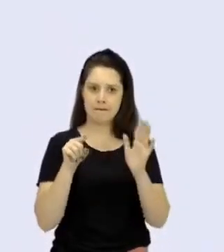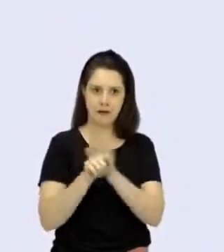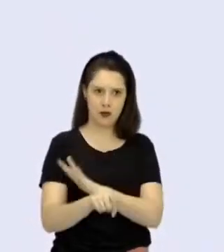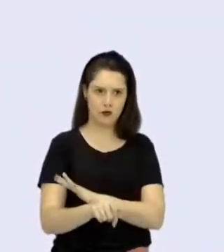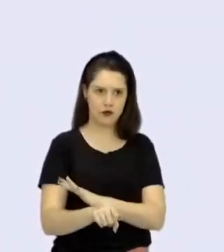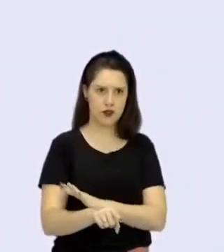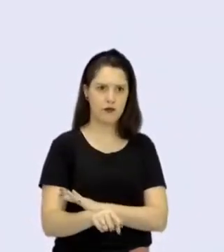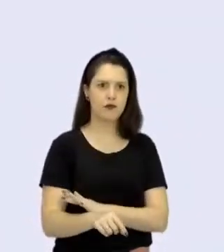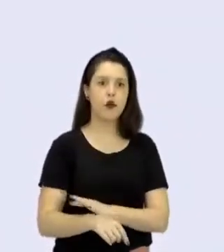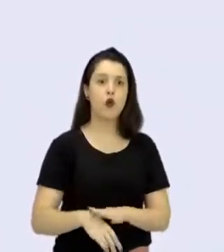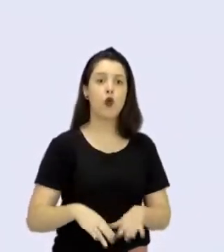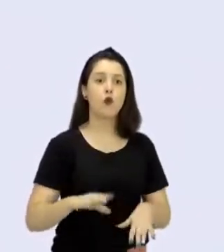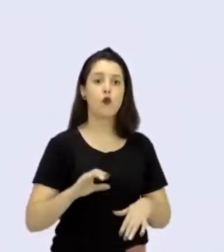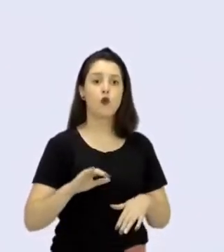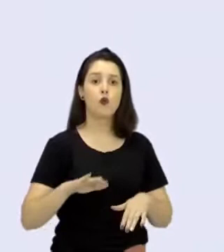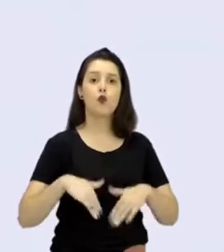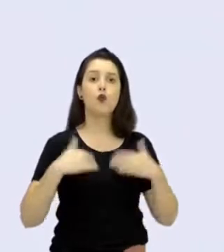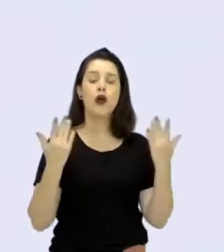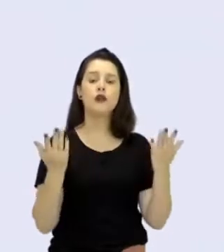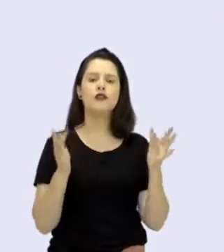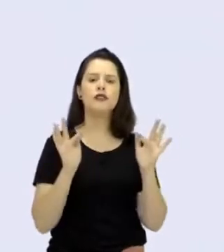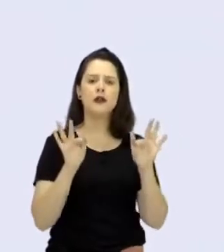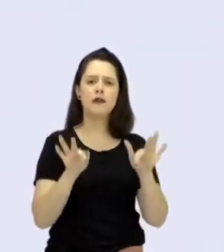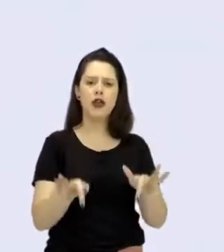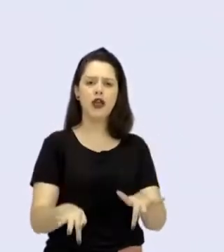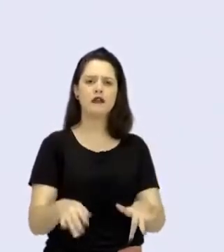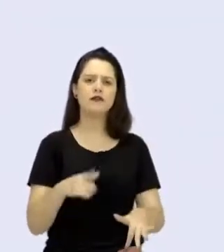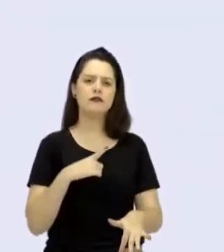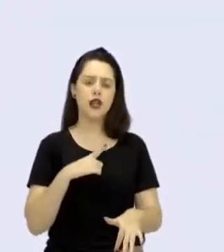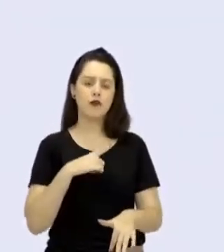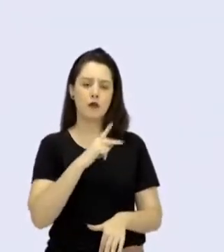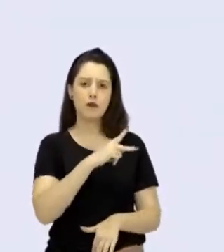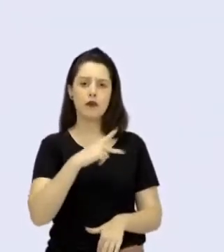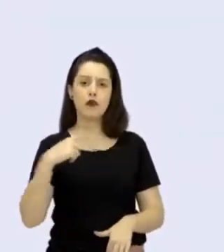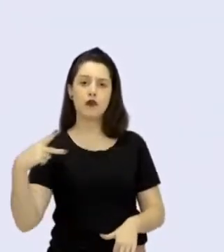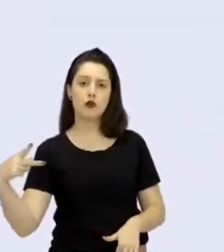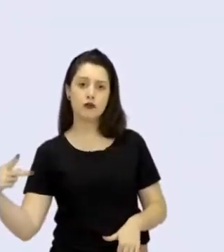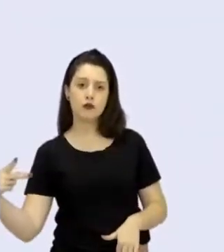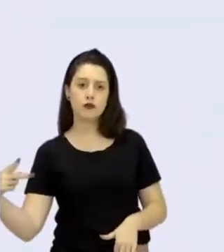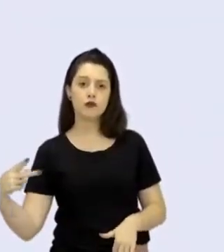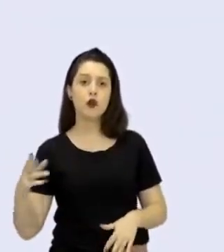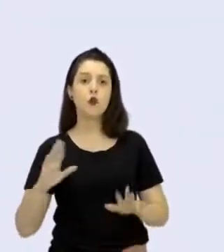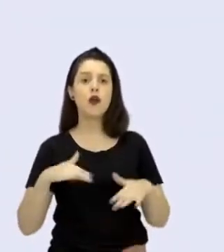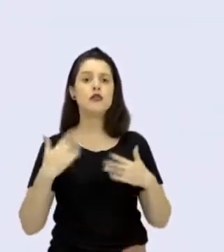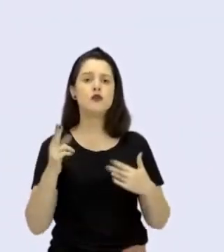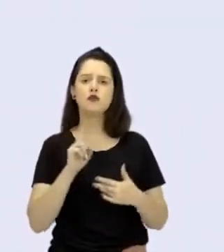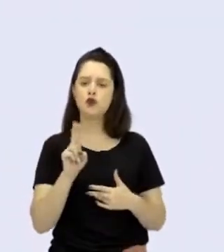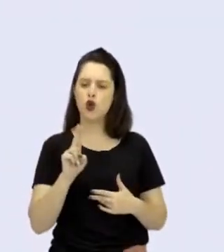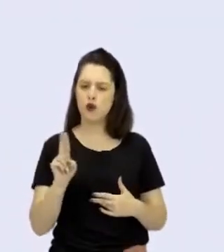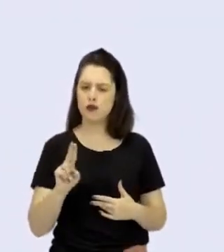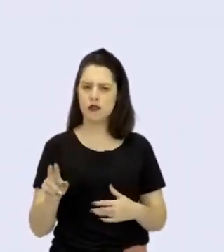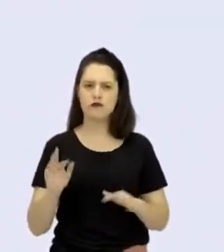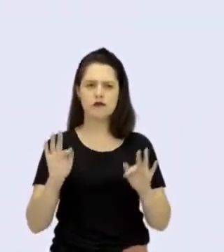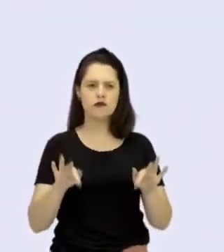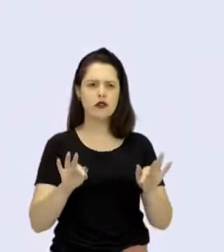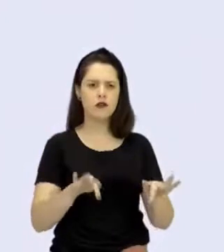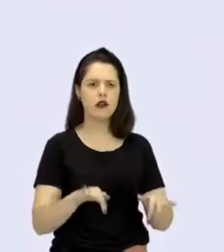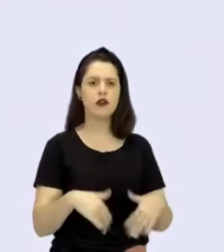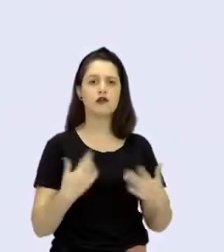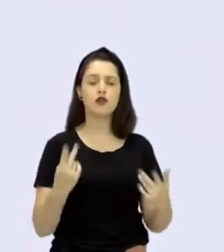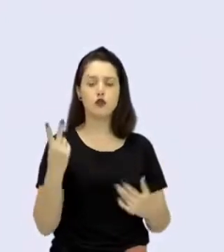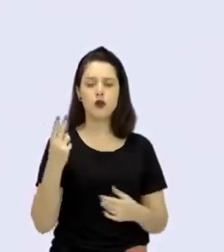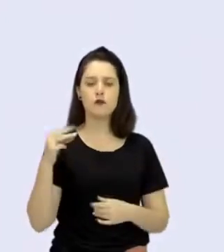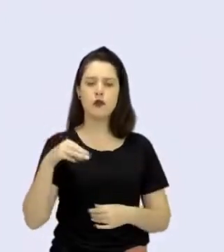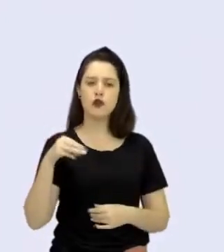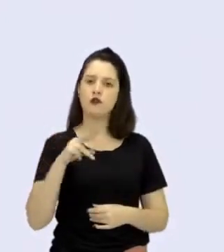favor. Quantos terminais temos no potenciômetro e quais são os nomes desses terminais? 2 minutinhos para